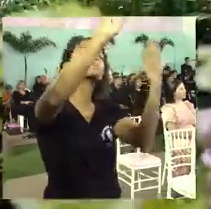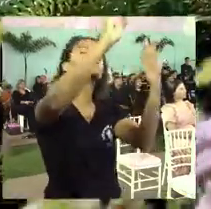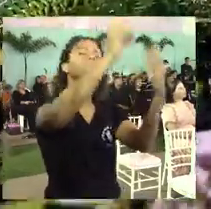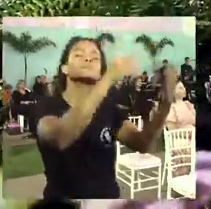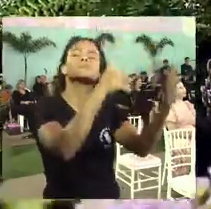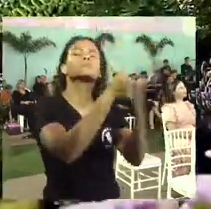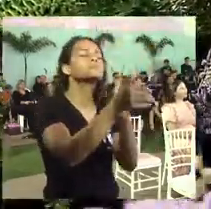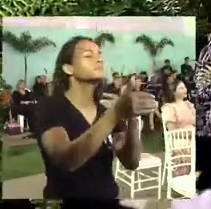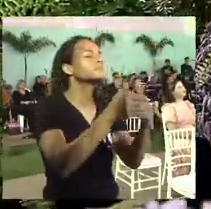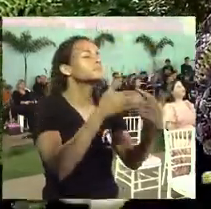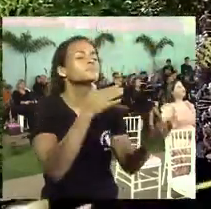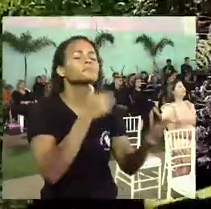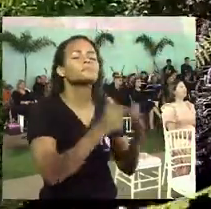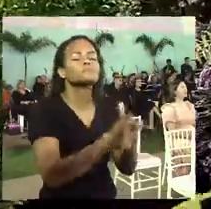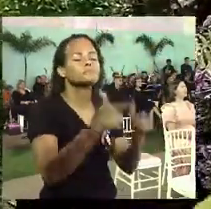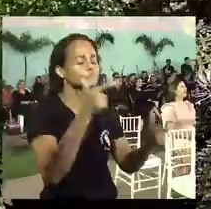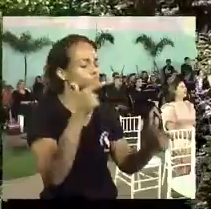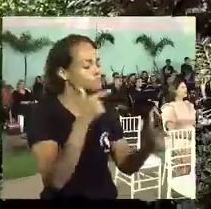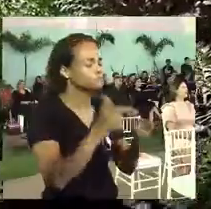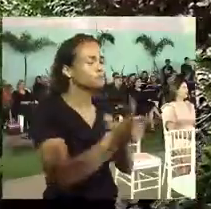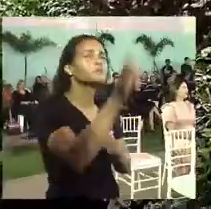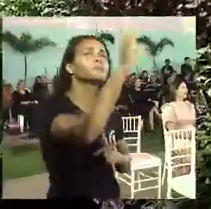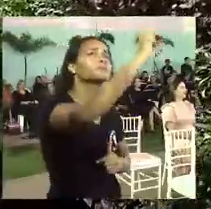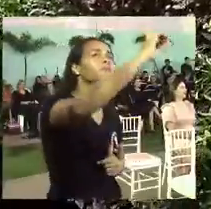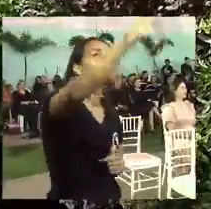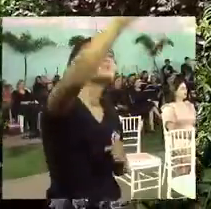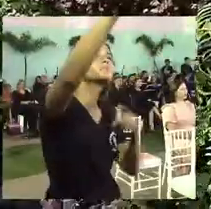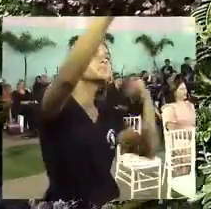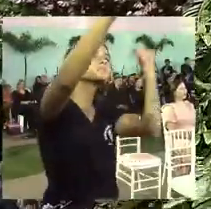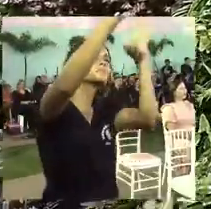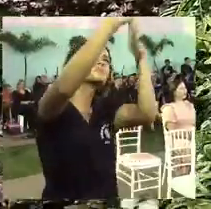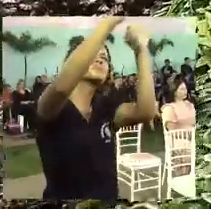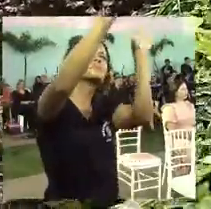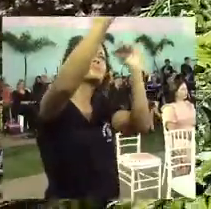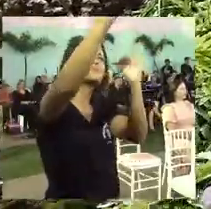repente do que vou te adorarei